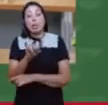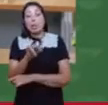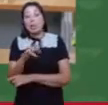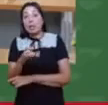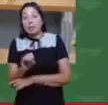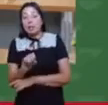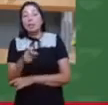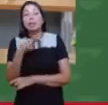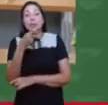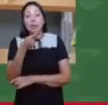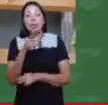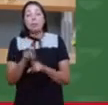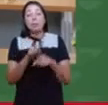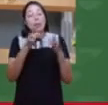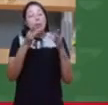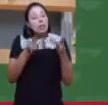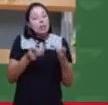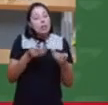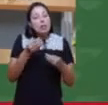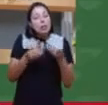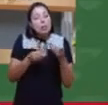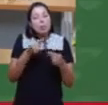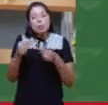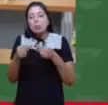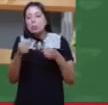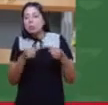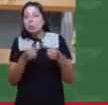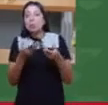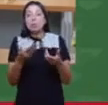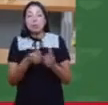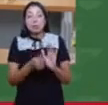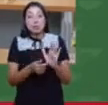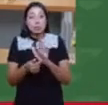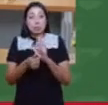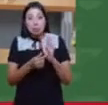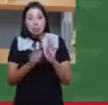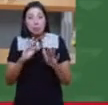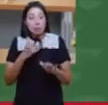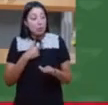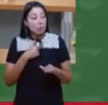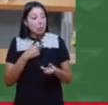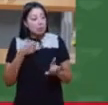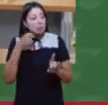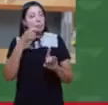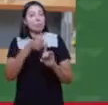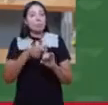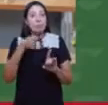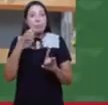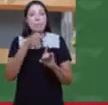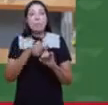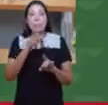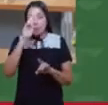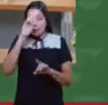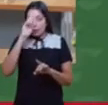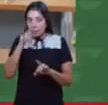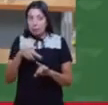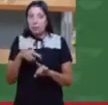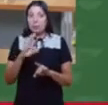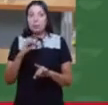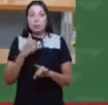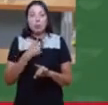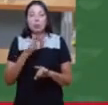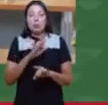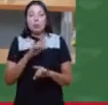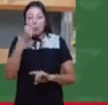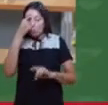e pode contar um pouco detalhes também, como é que foi o debate, enfim, para mostrarmos a nossa militância, as razões de nós